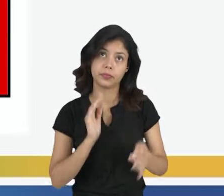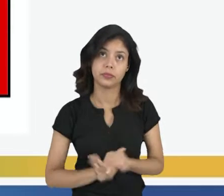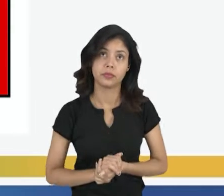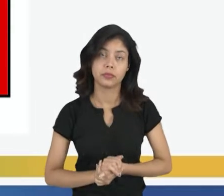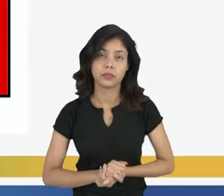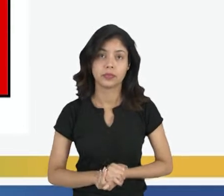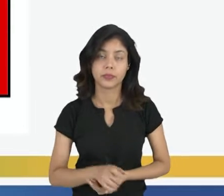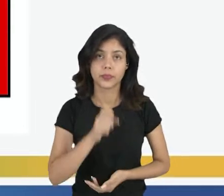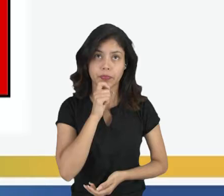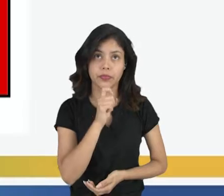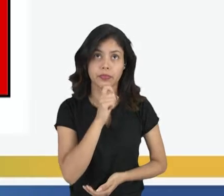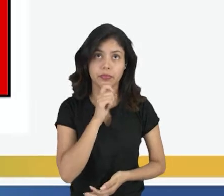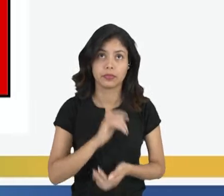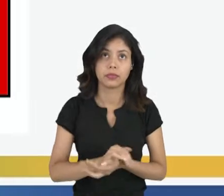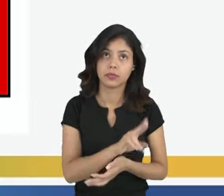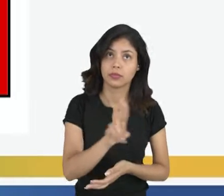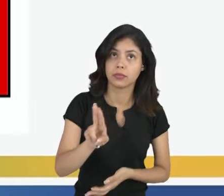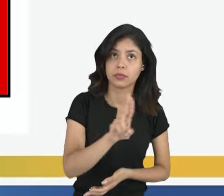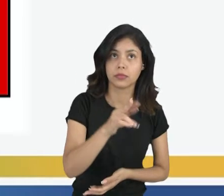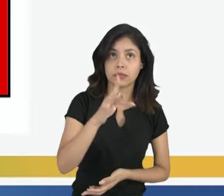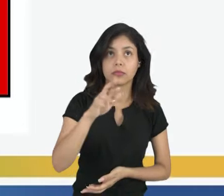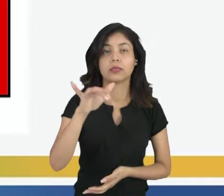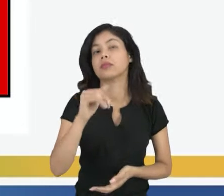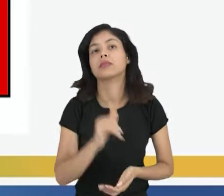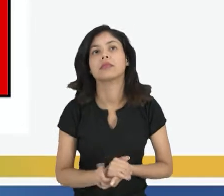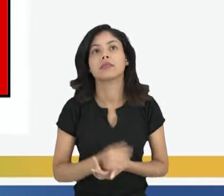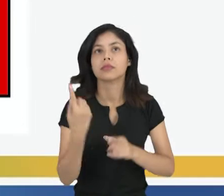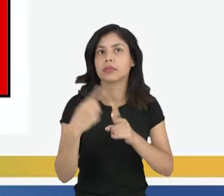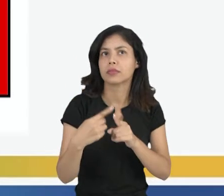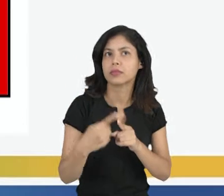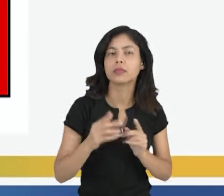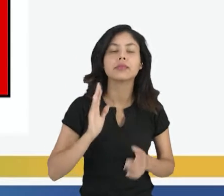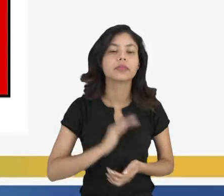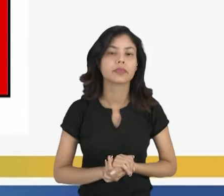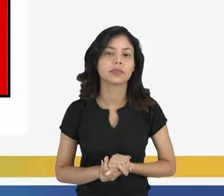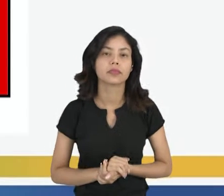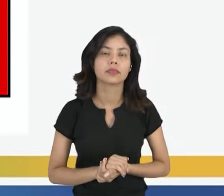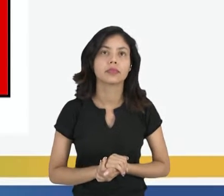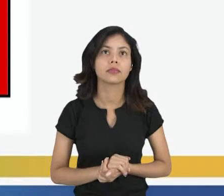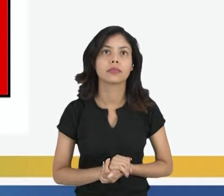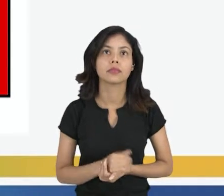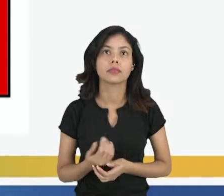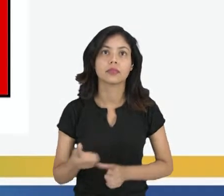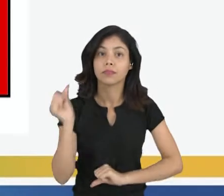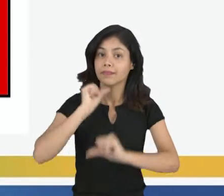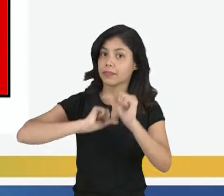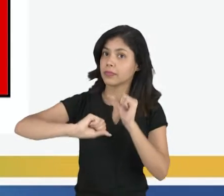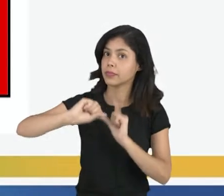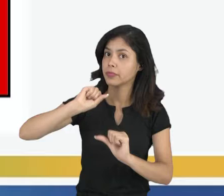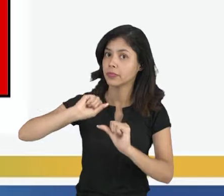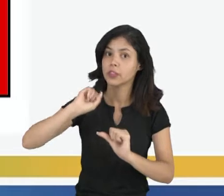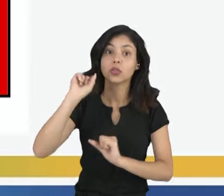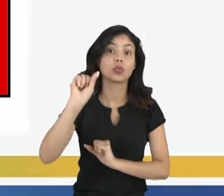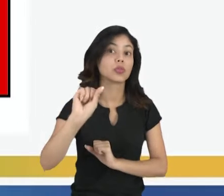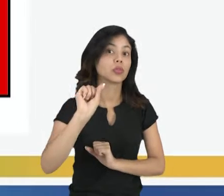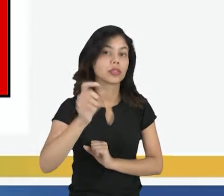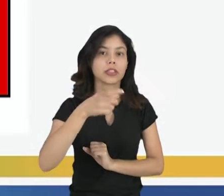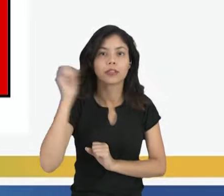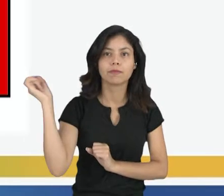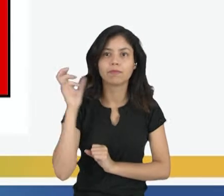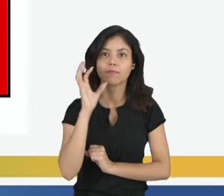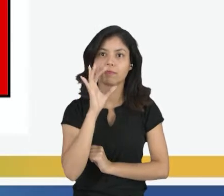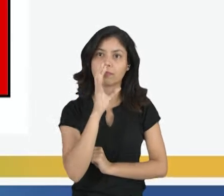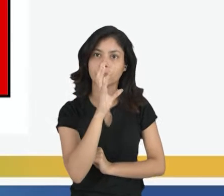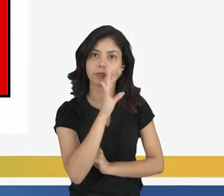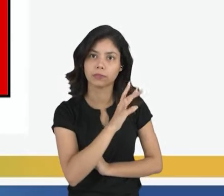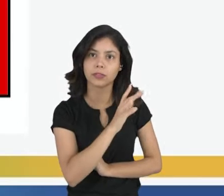Guerra Fria, né, que tem esse nome, fria, justamente aí fazendo uma contraposição ao que seria quente, né?